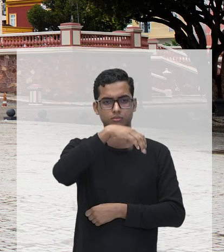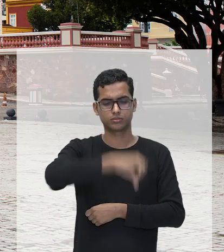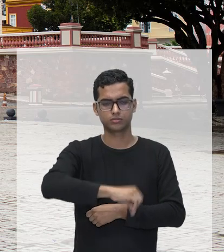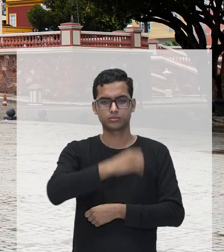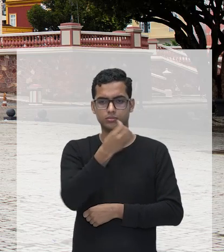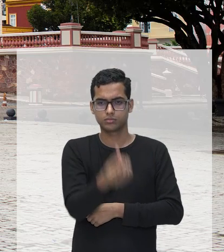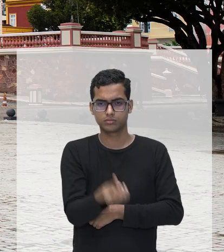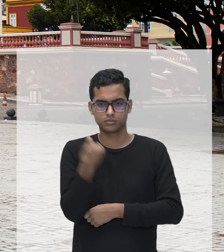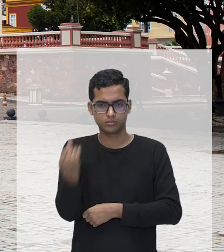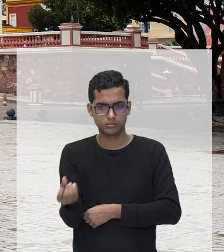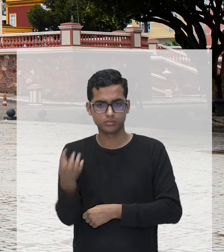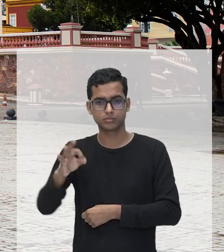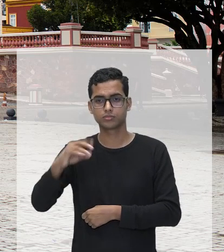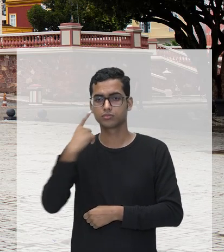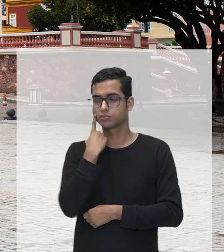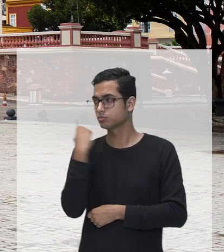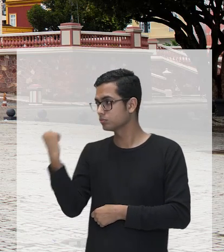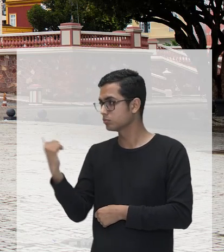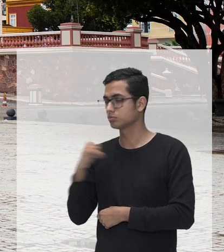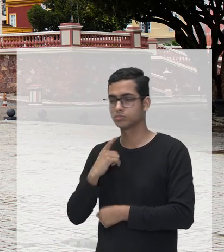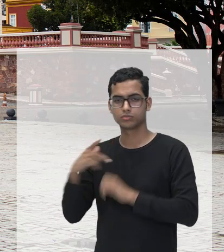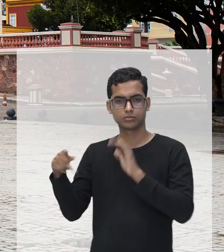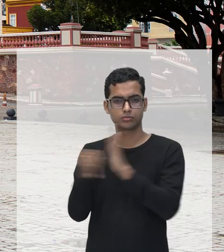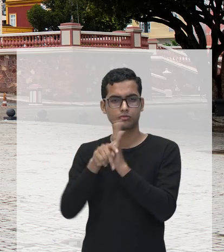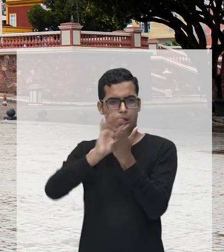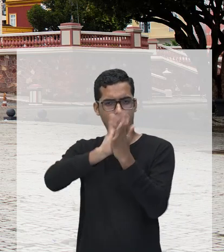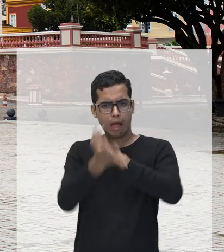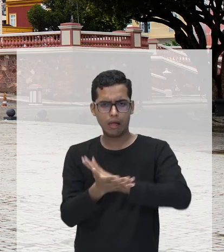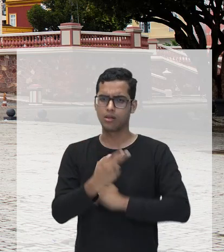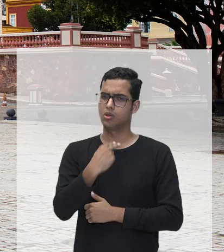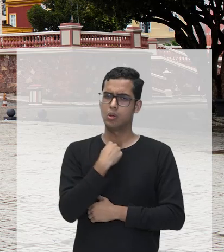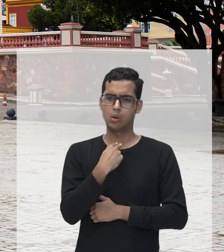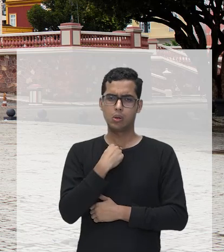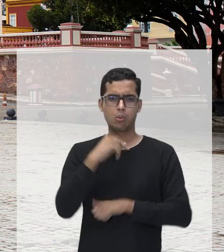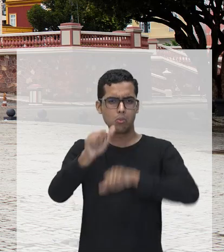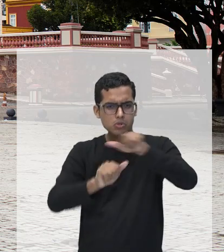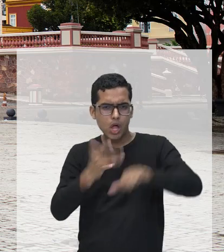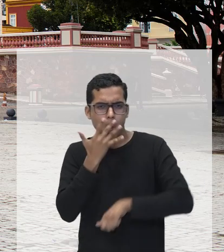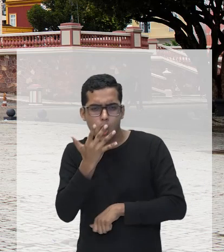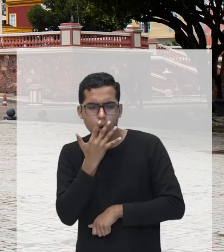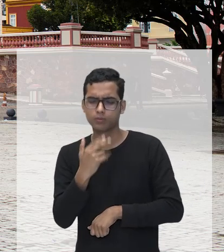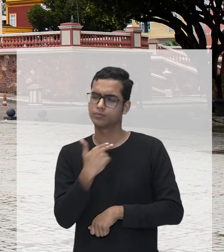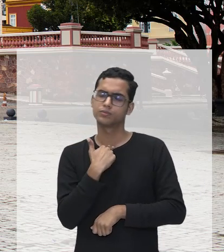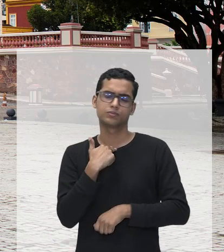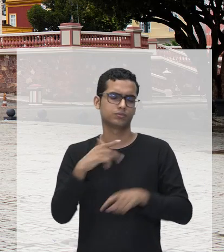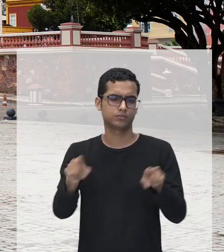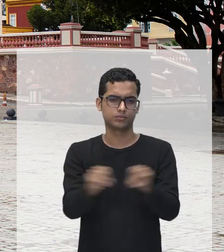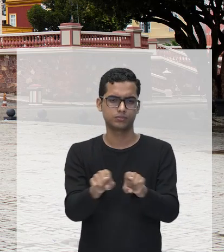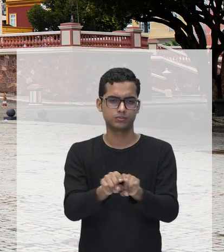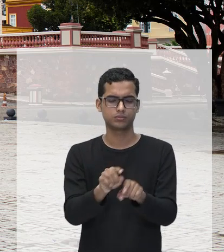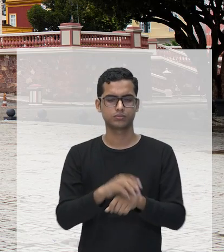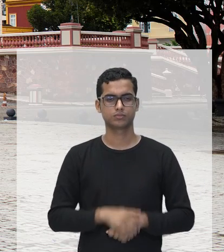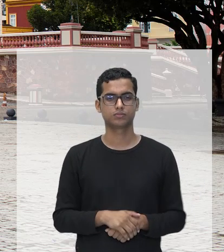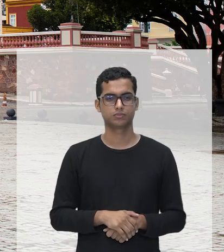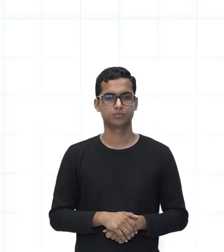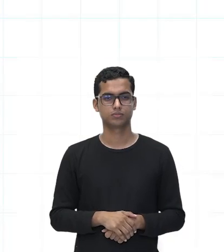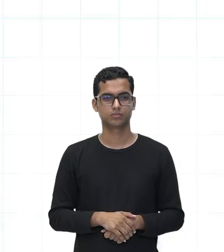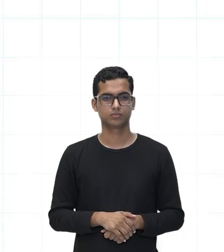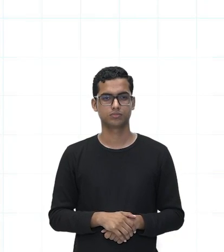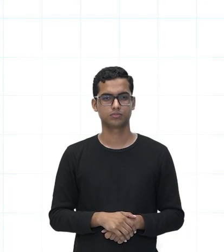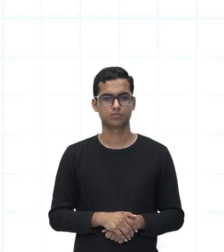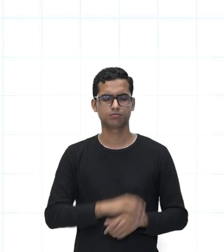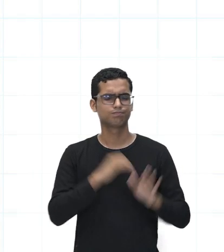1966. Então, ele não pode ser descaracterizado, a cor e a arquitetura dele, certo? E o que vem ser um patrimônio